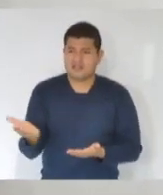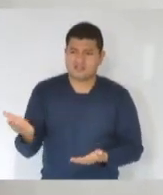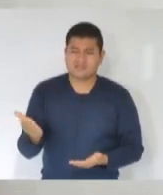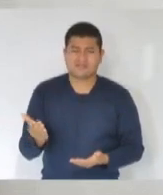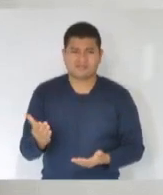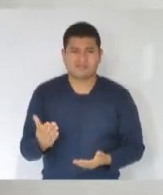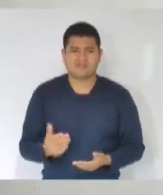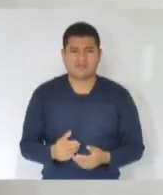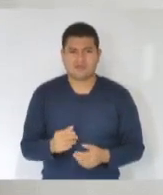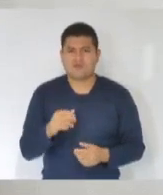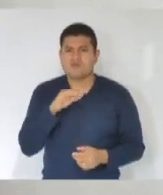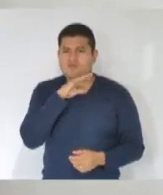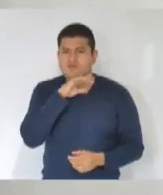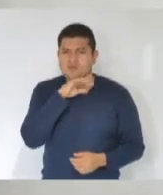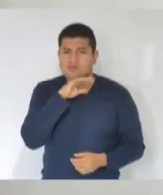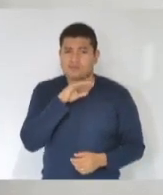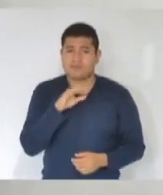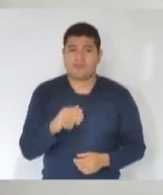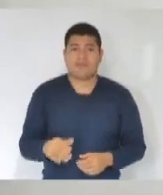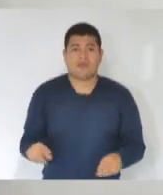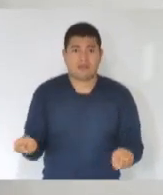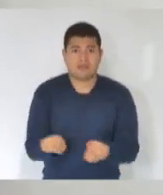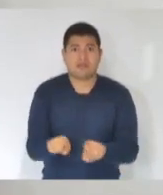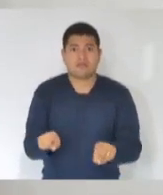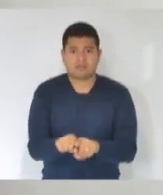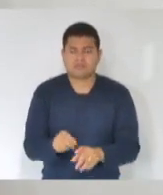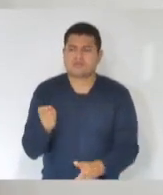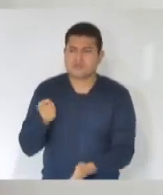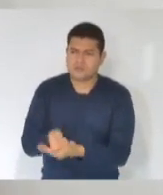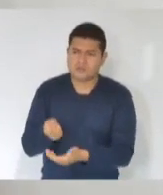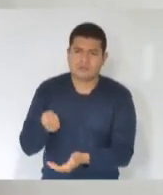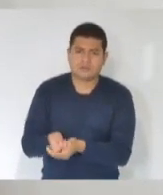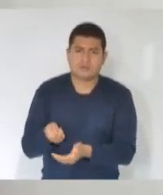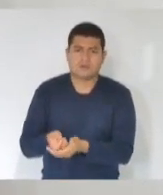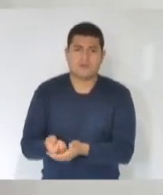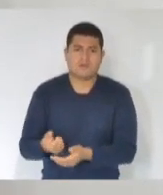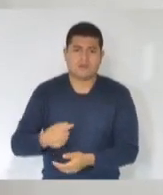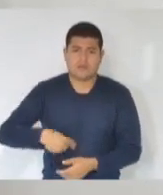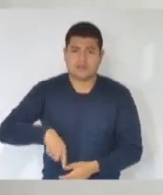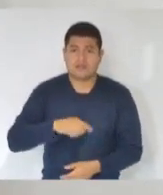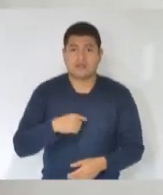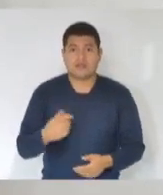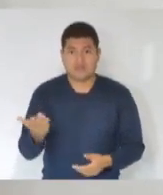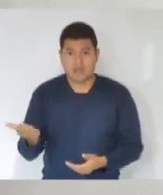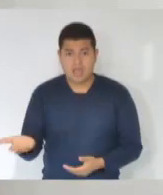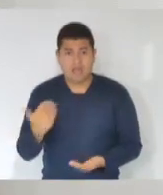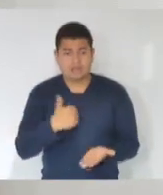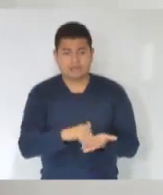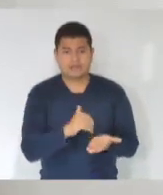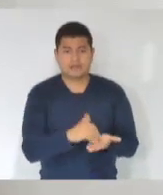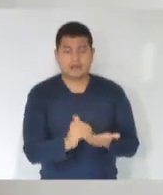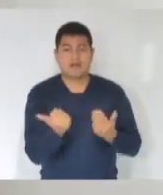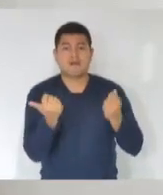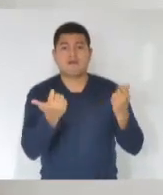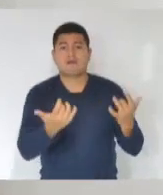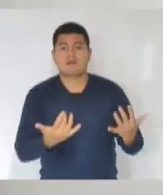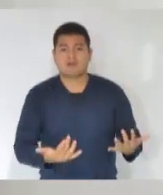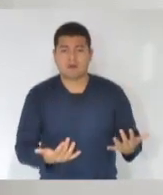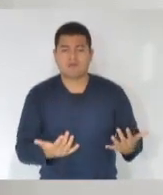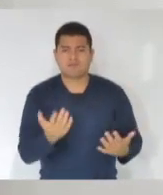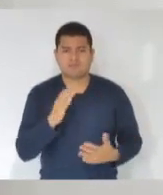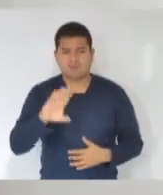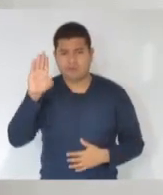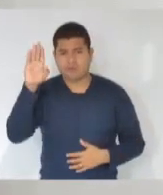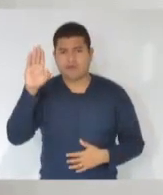liga até Jaraguá do Sul. Também foi objeto de cobrança da nossa parte, e o secretário Carlos Hassler prometeu